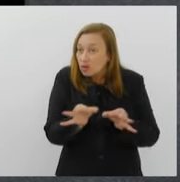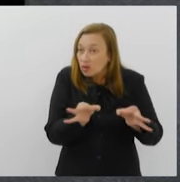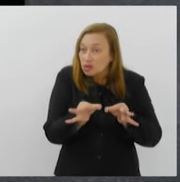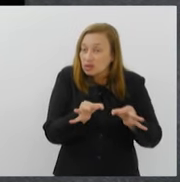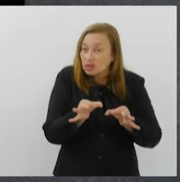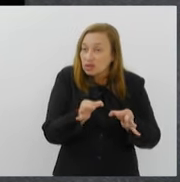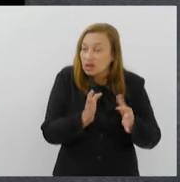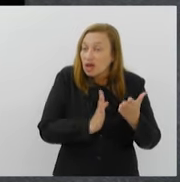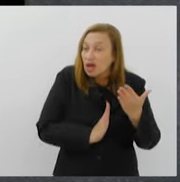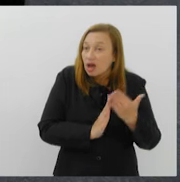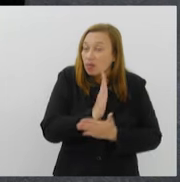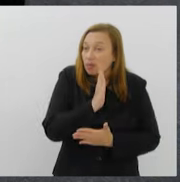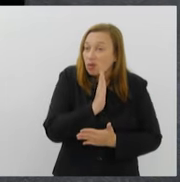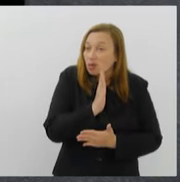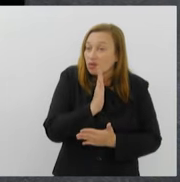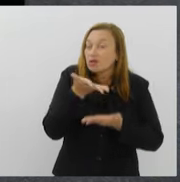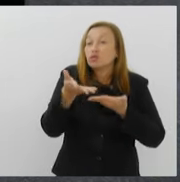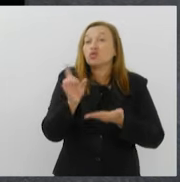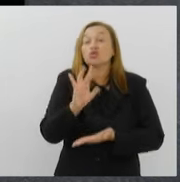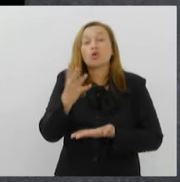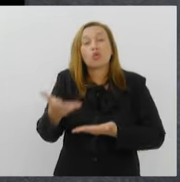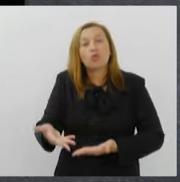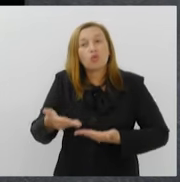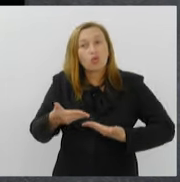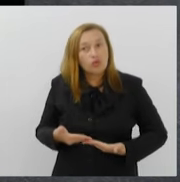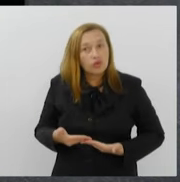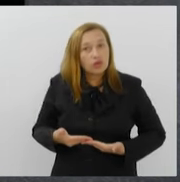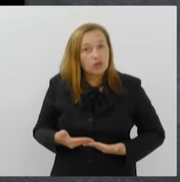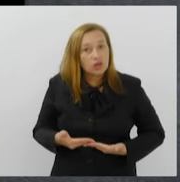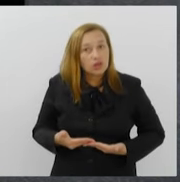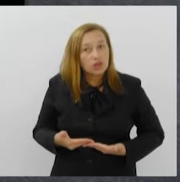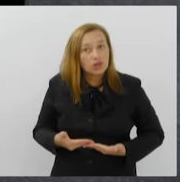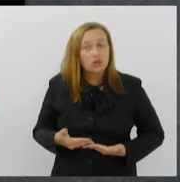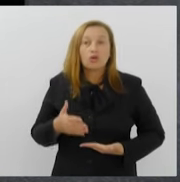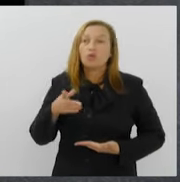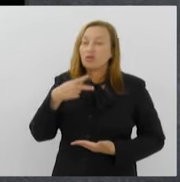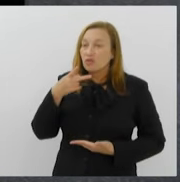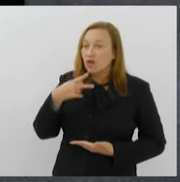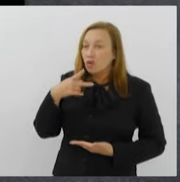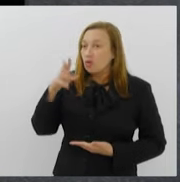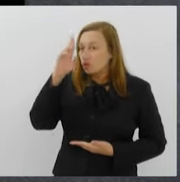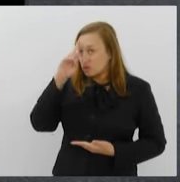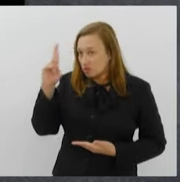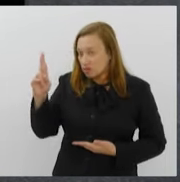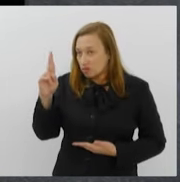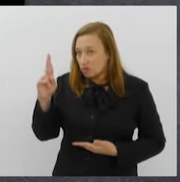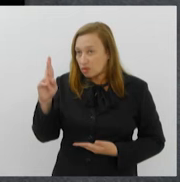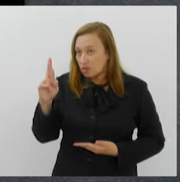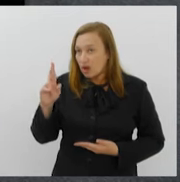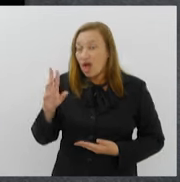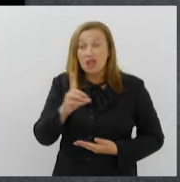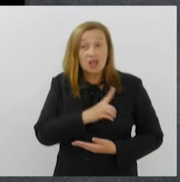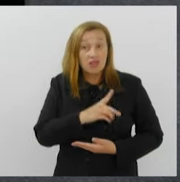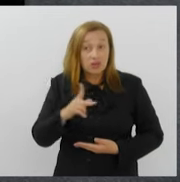aprovando apenas o convite. Porque, como falou Vossa Excelência, a defensora se propõe a